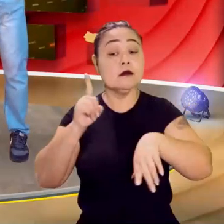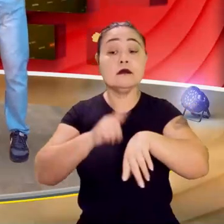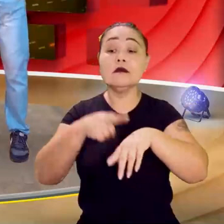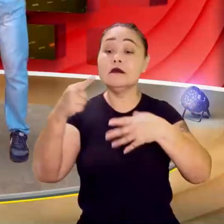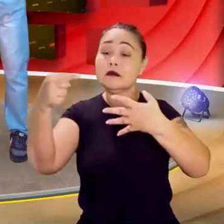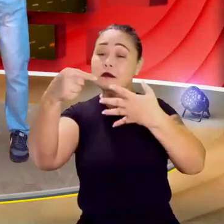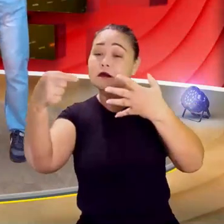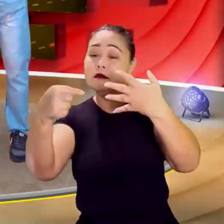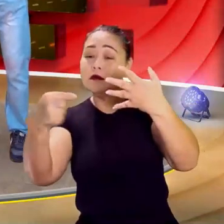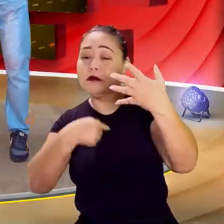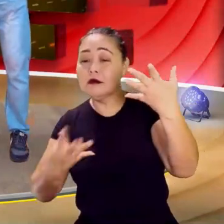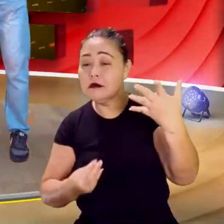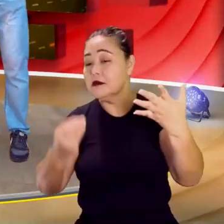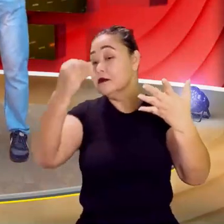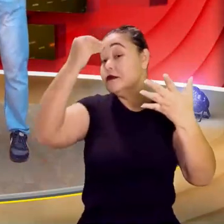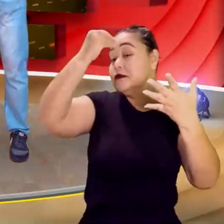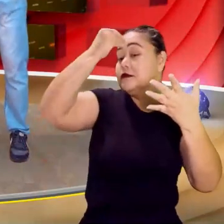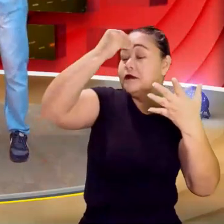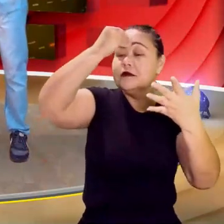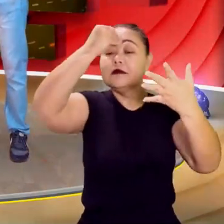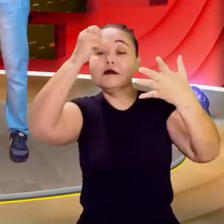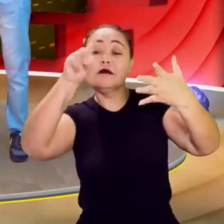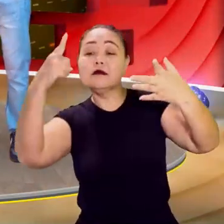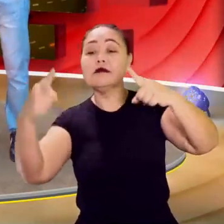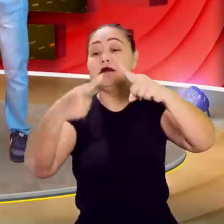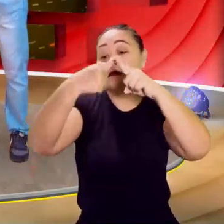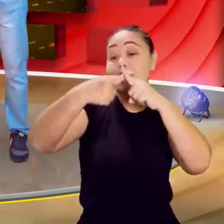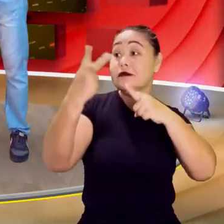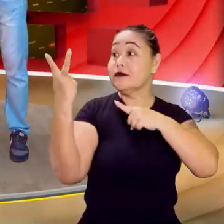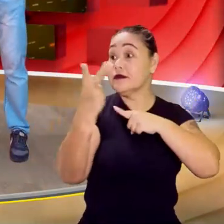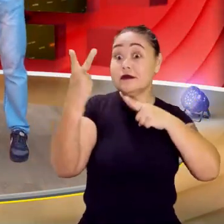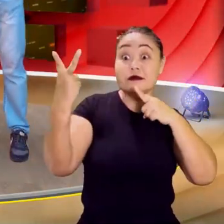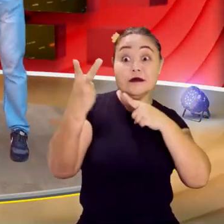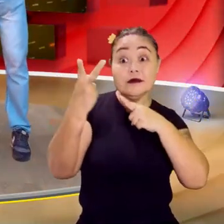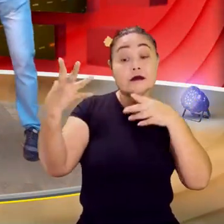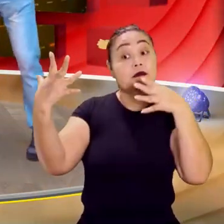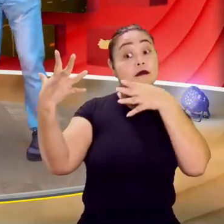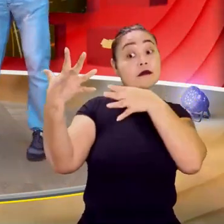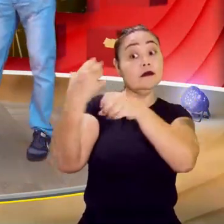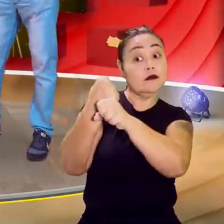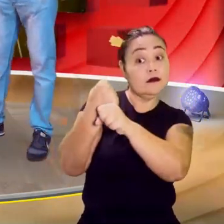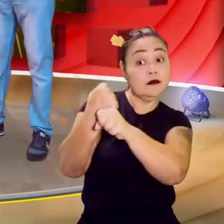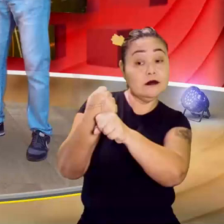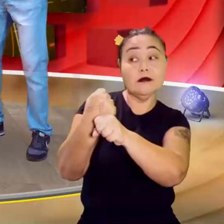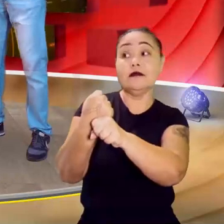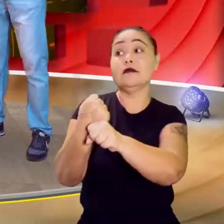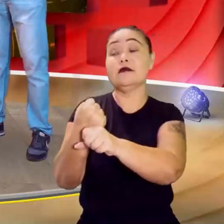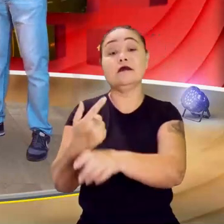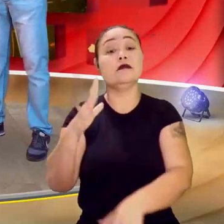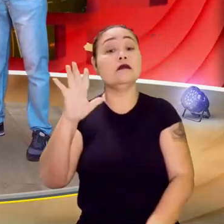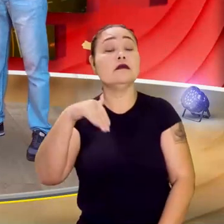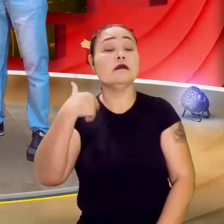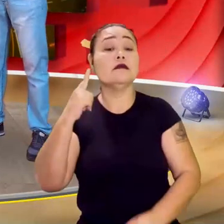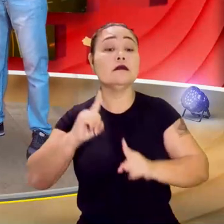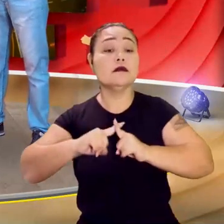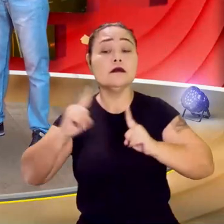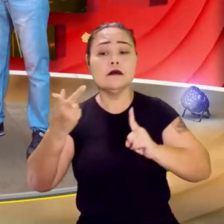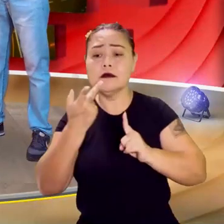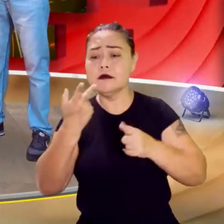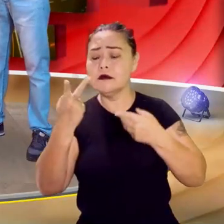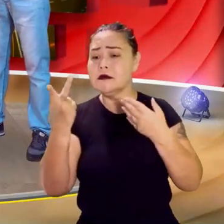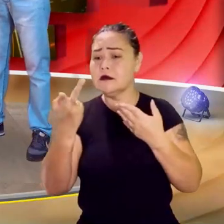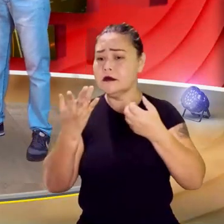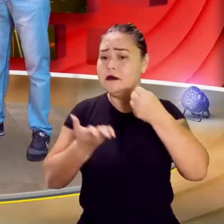Agora as propriedades eu vou decorar. Se for multiplicar os expoentes, eu vou somar. Mas aqui a gente não está